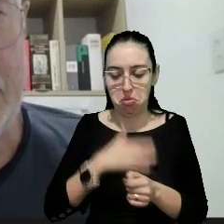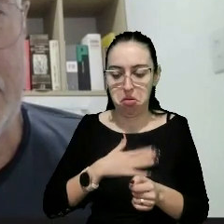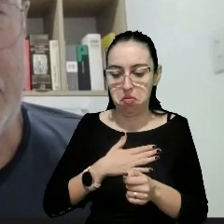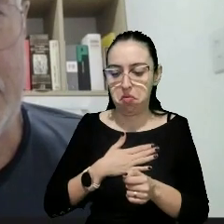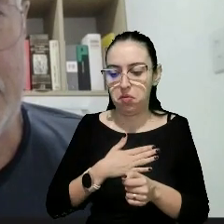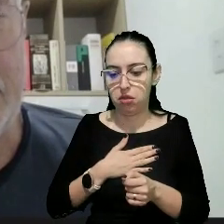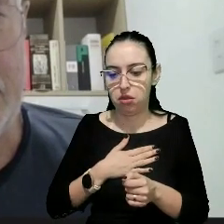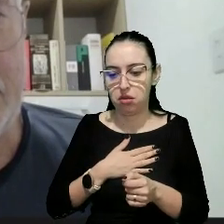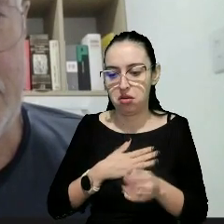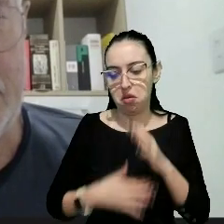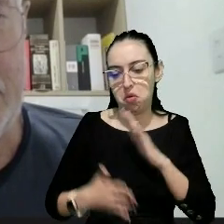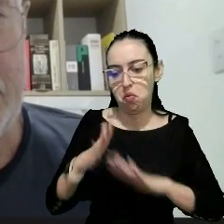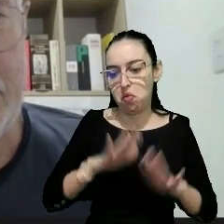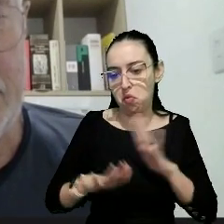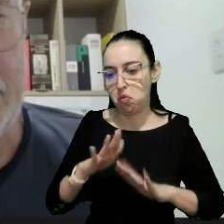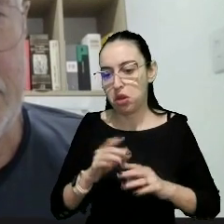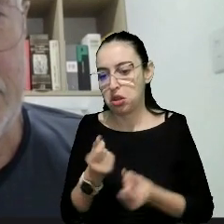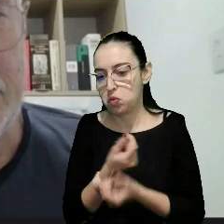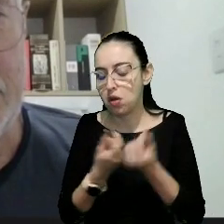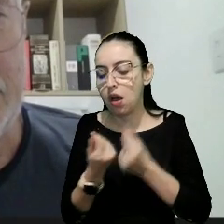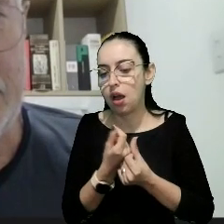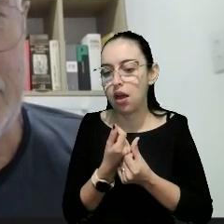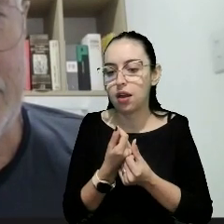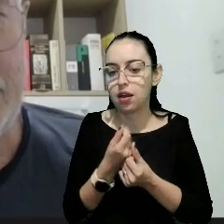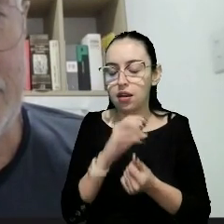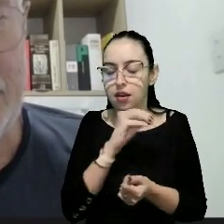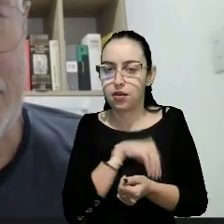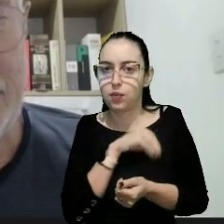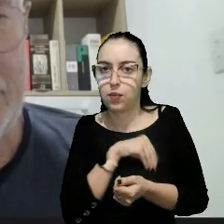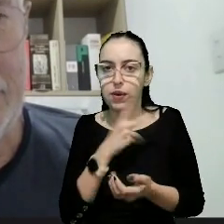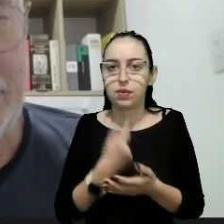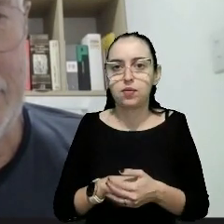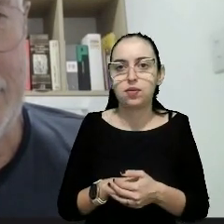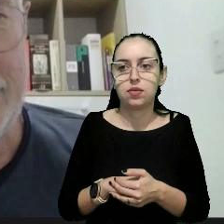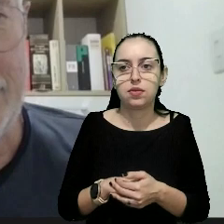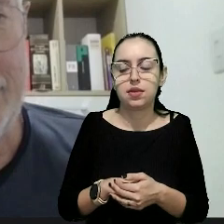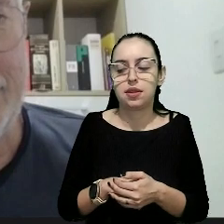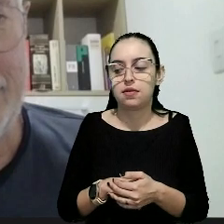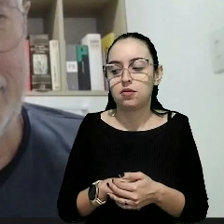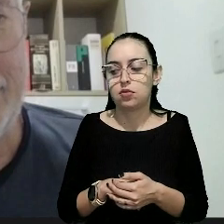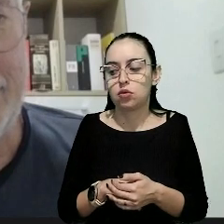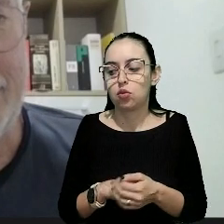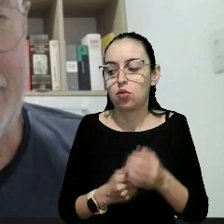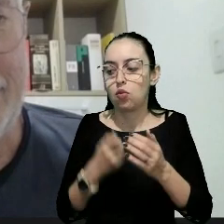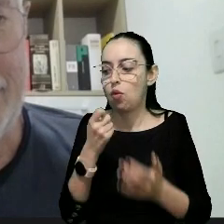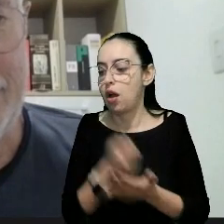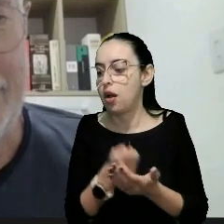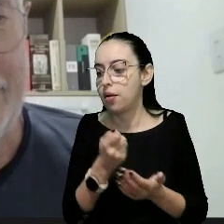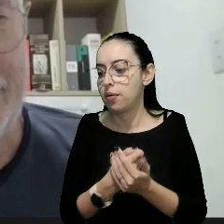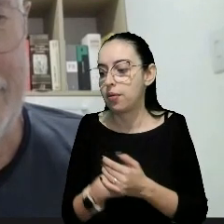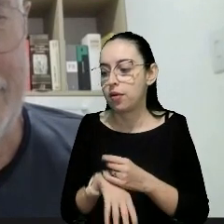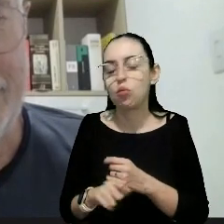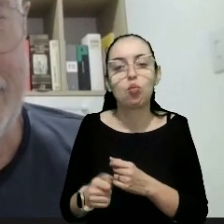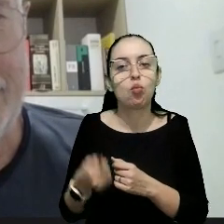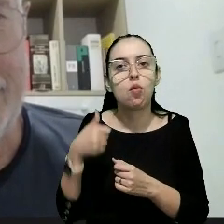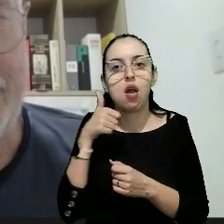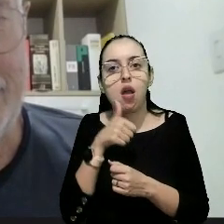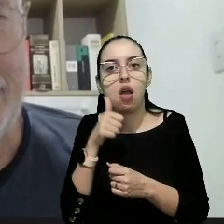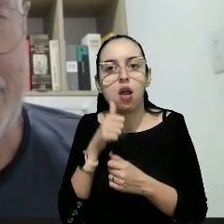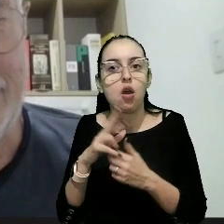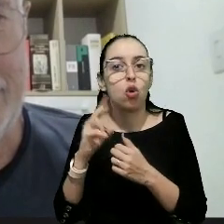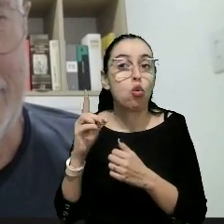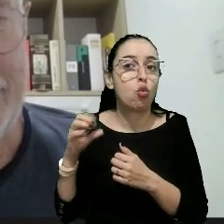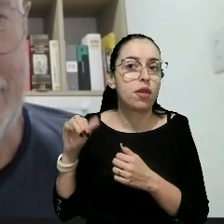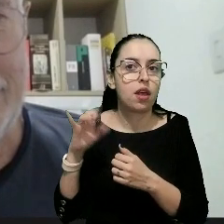eu mesma. Estou preparando meu dinheiro, estou preparando minha aposentadoria, vou